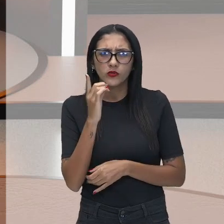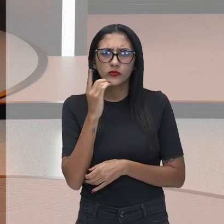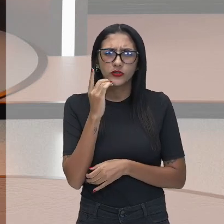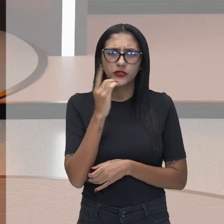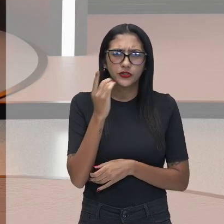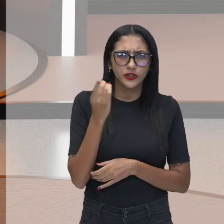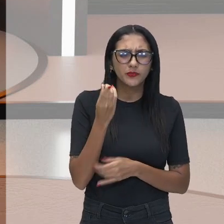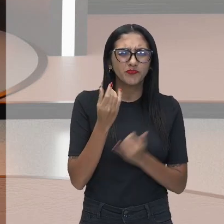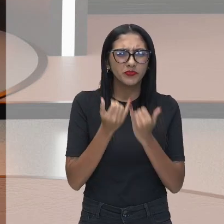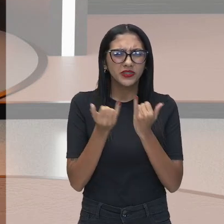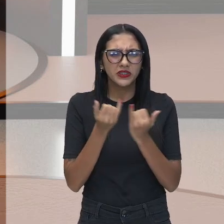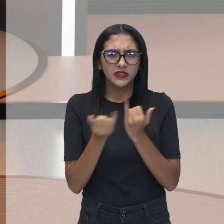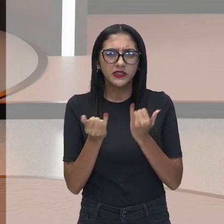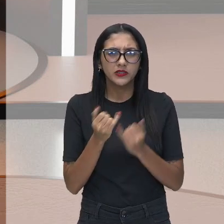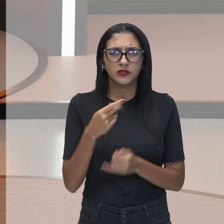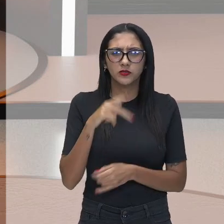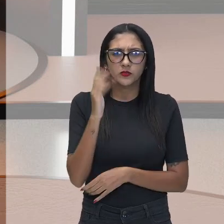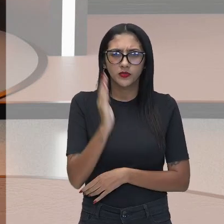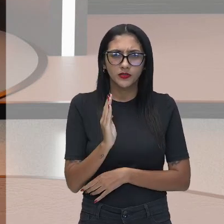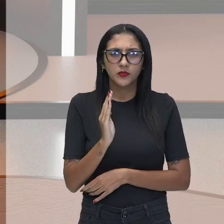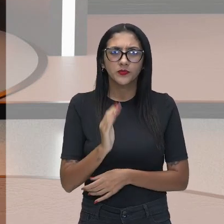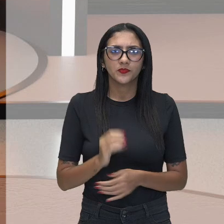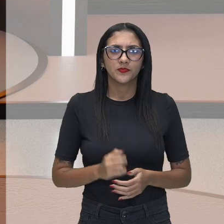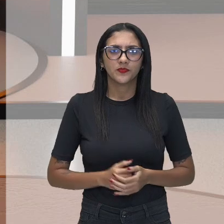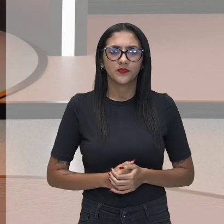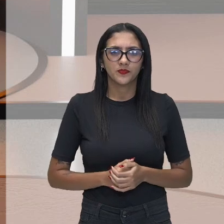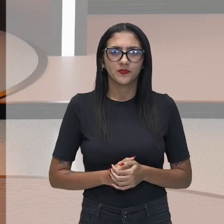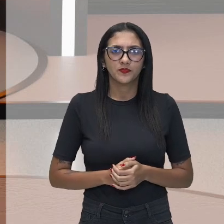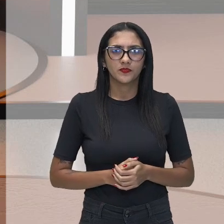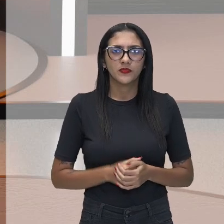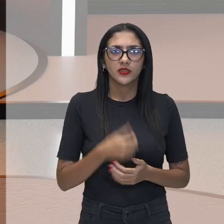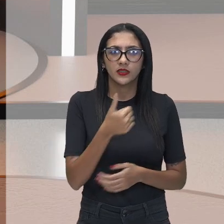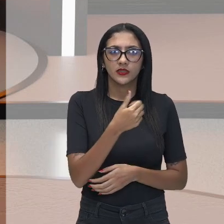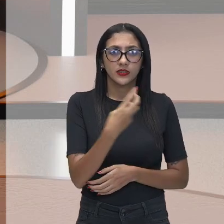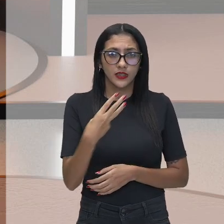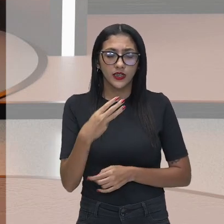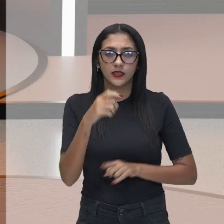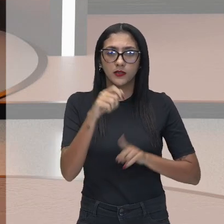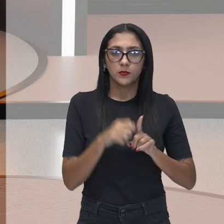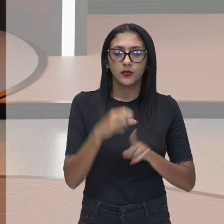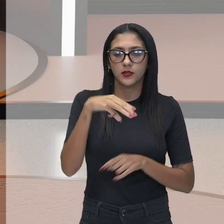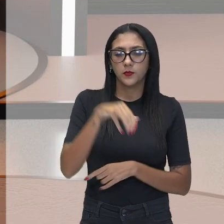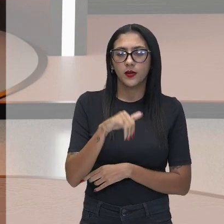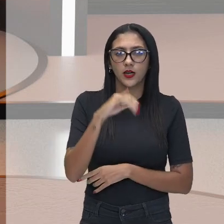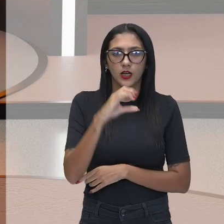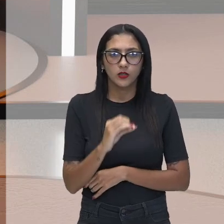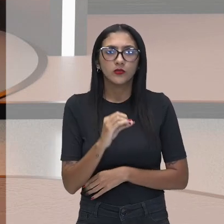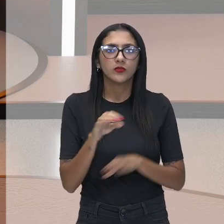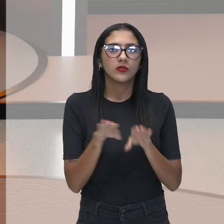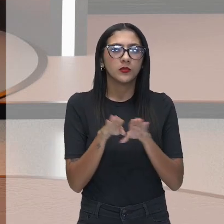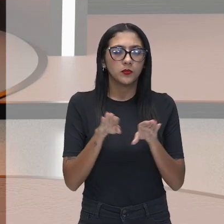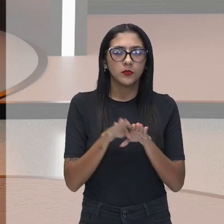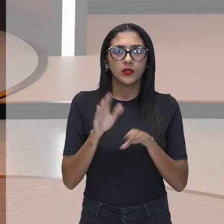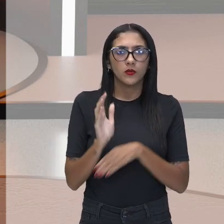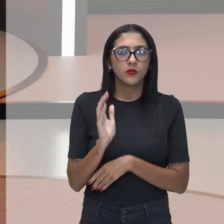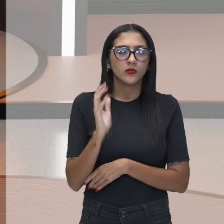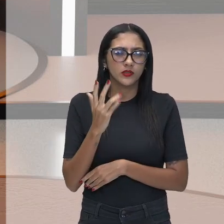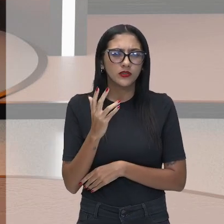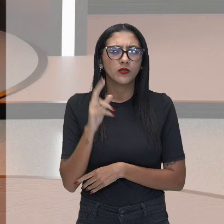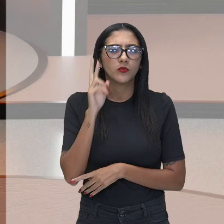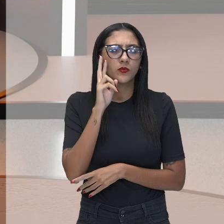Brasil. 8 de maio, ou melhor, 13 de maio de 1888. Lembra dessa data que